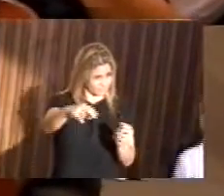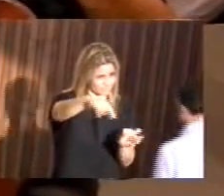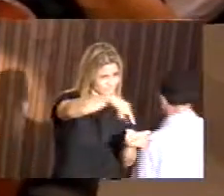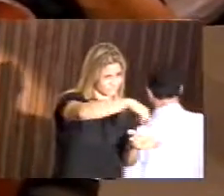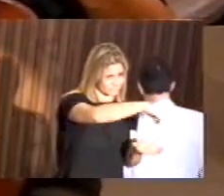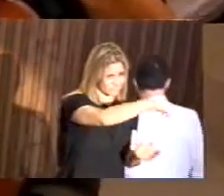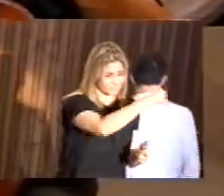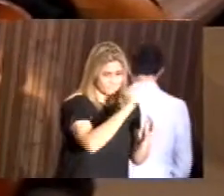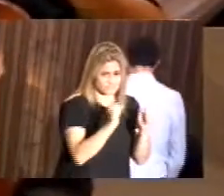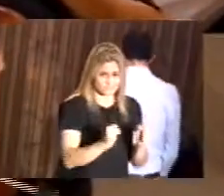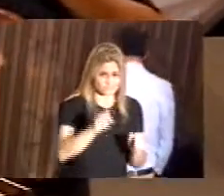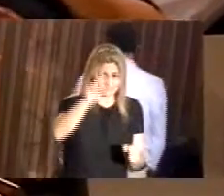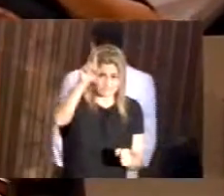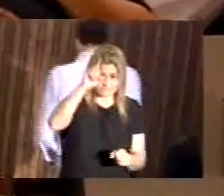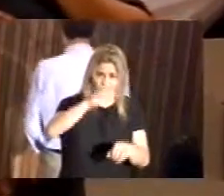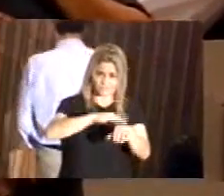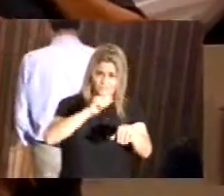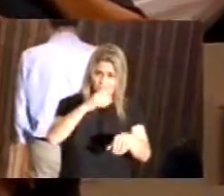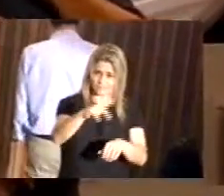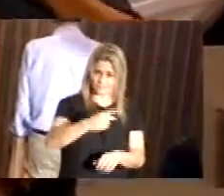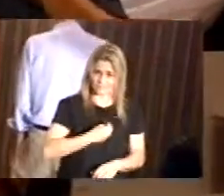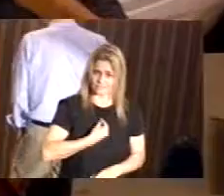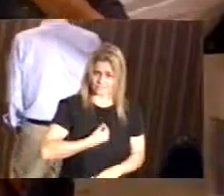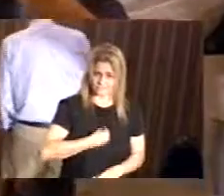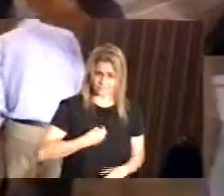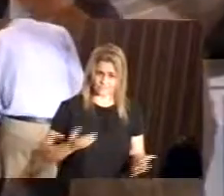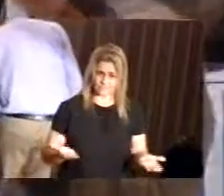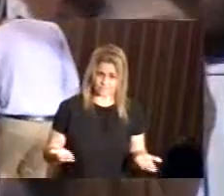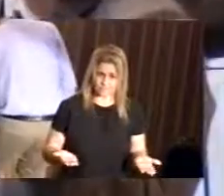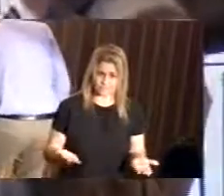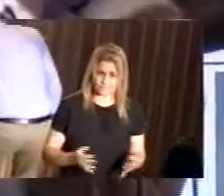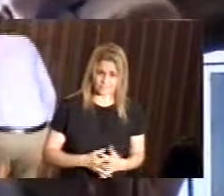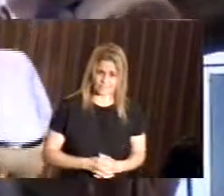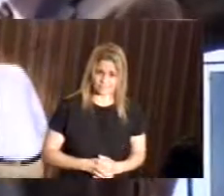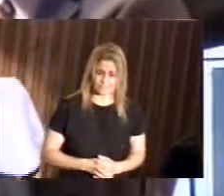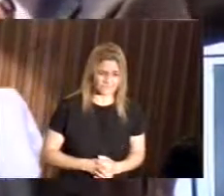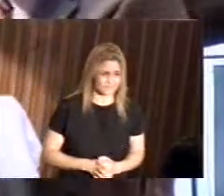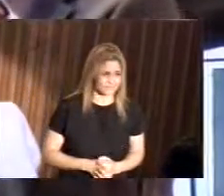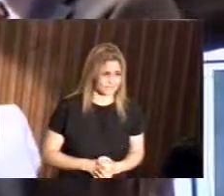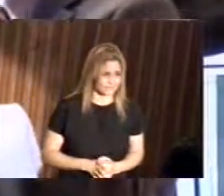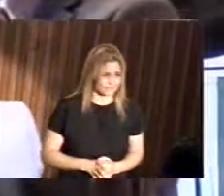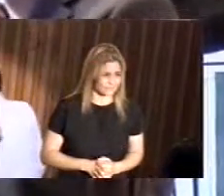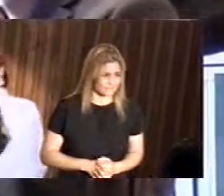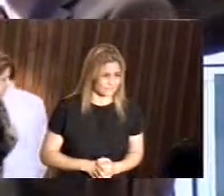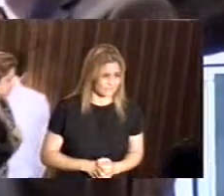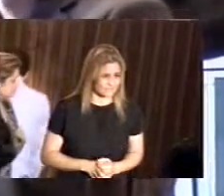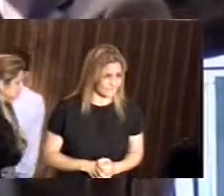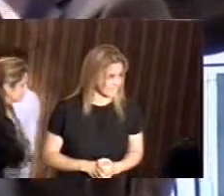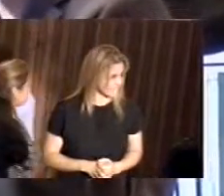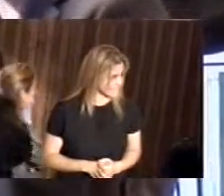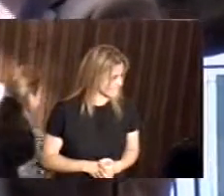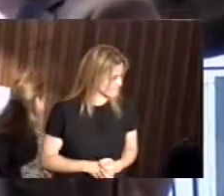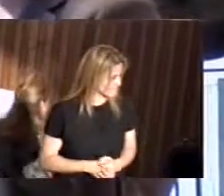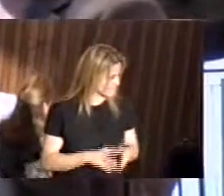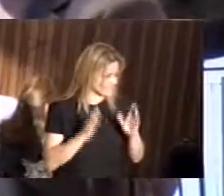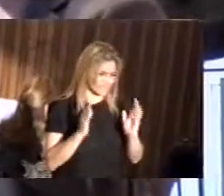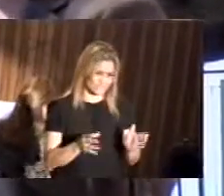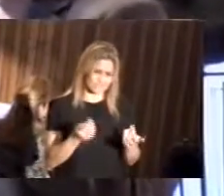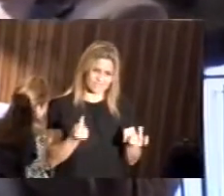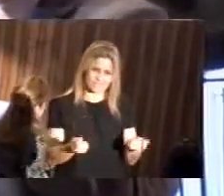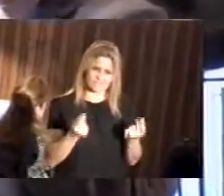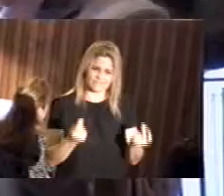Deus está trabalhando isso na tua vida. Não é hoje não, hoje você está tendo discernimento, mas Deus está trabalhando isso há muito tempo na tua